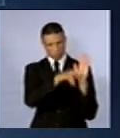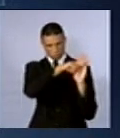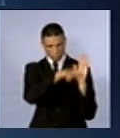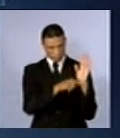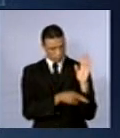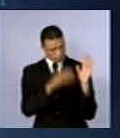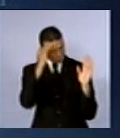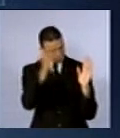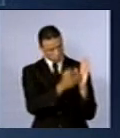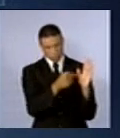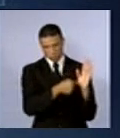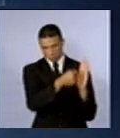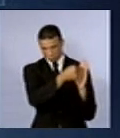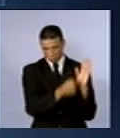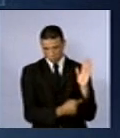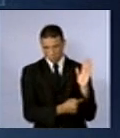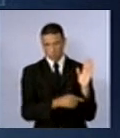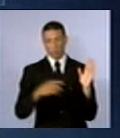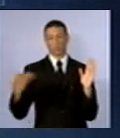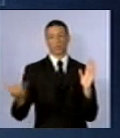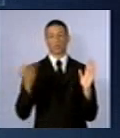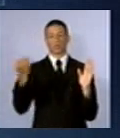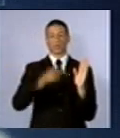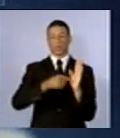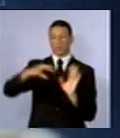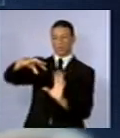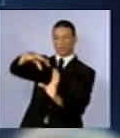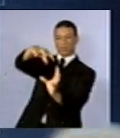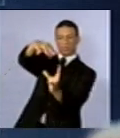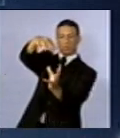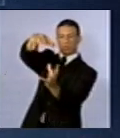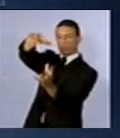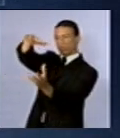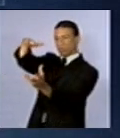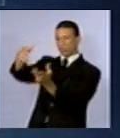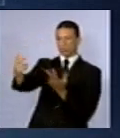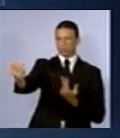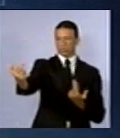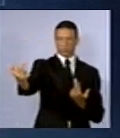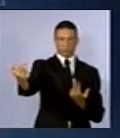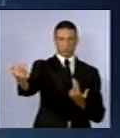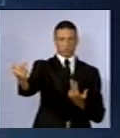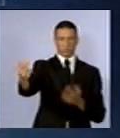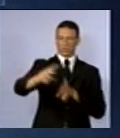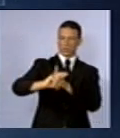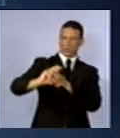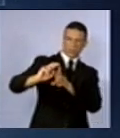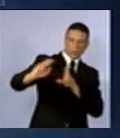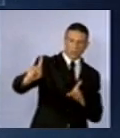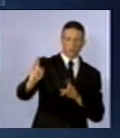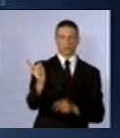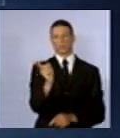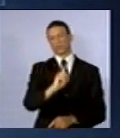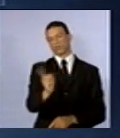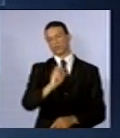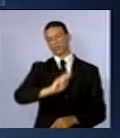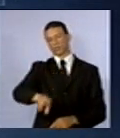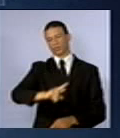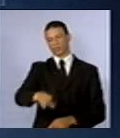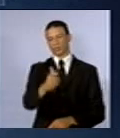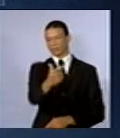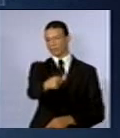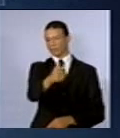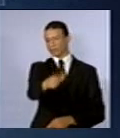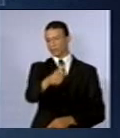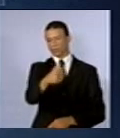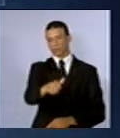a aplicação desses valores, eles têm um caráter internacional. Não existem diferenças sensíveis na definição